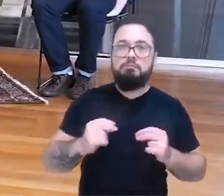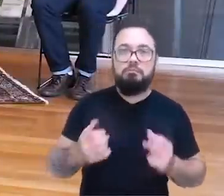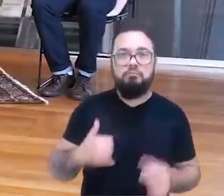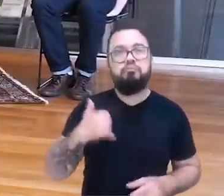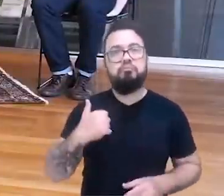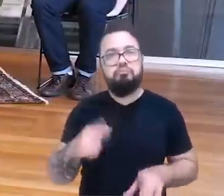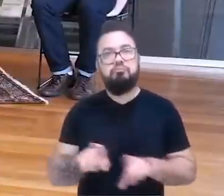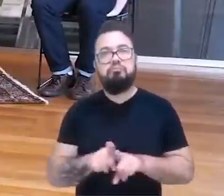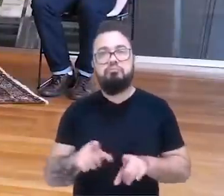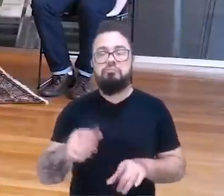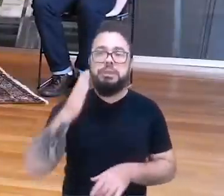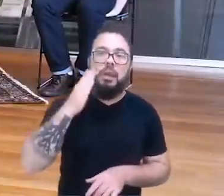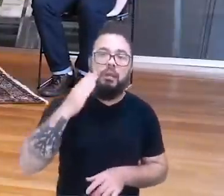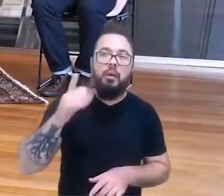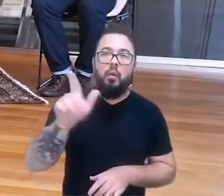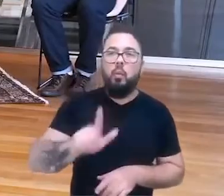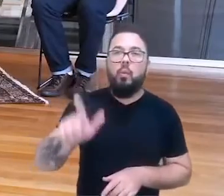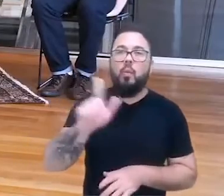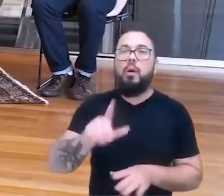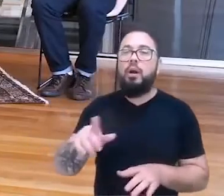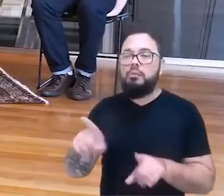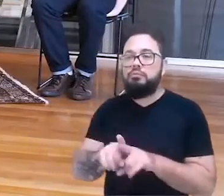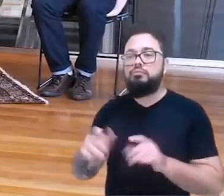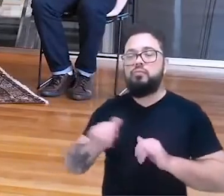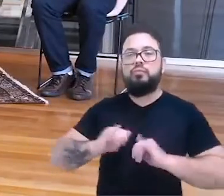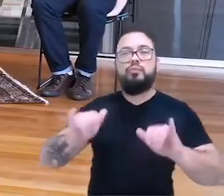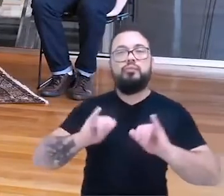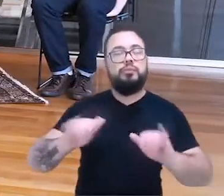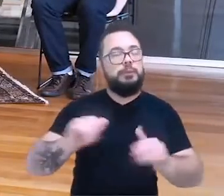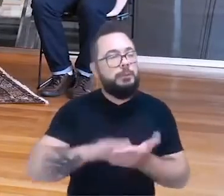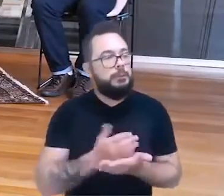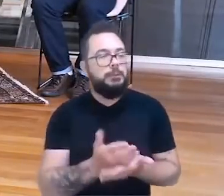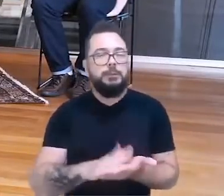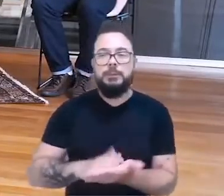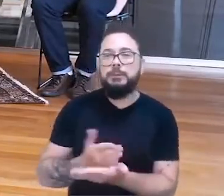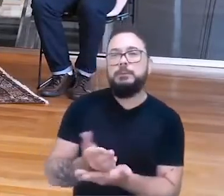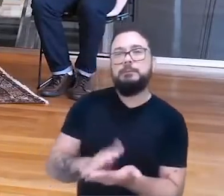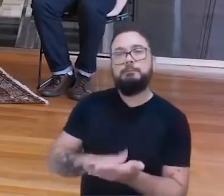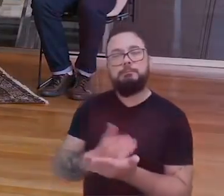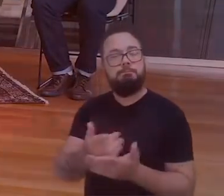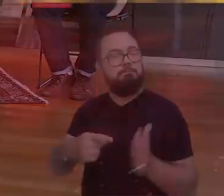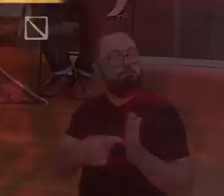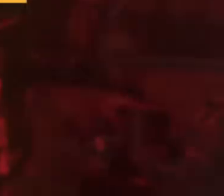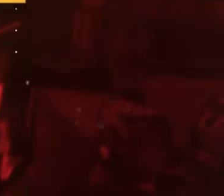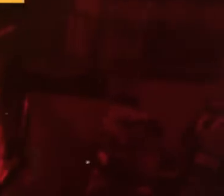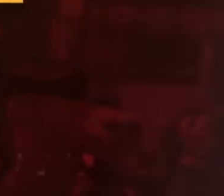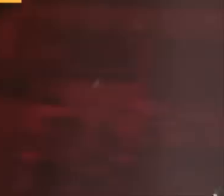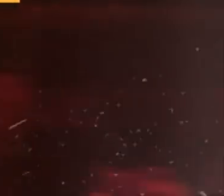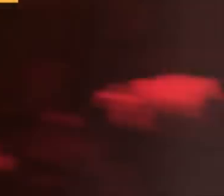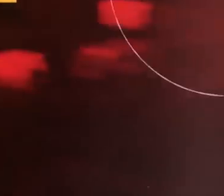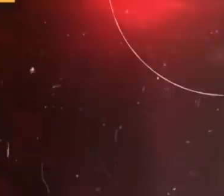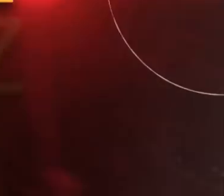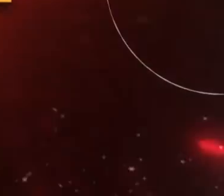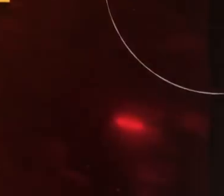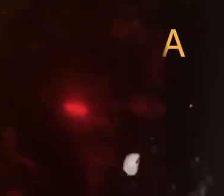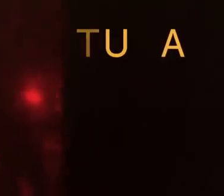literatura vem ali e diz o que tem que dizer incomoda sai desse está Tosco dominante